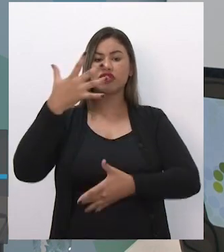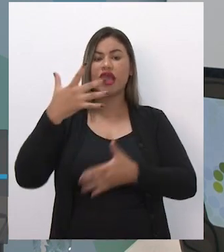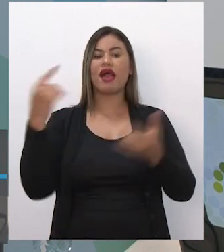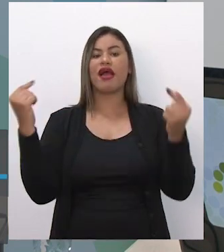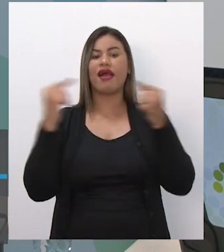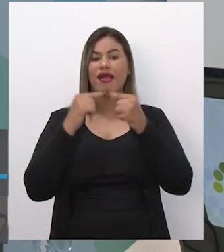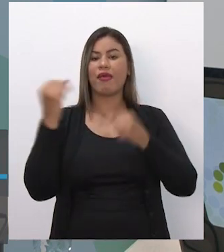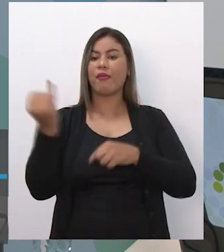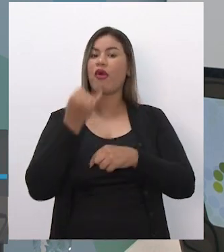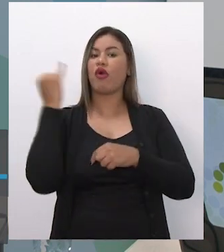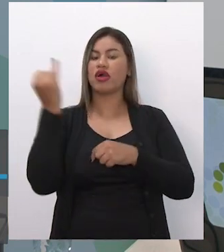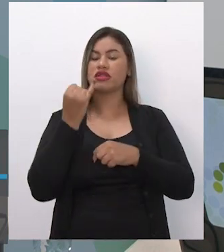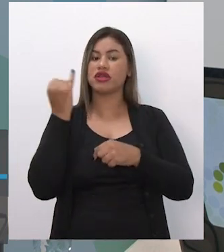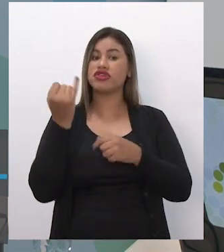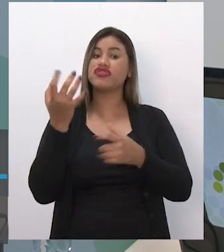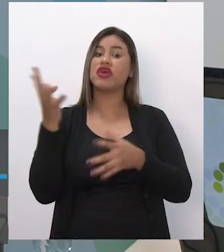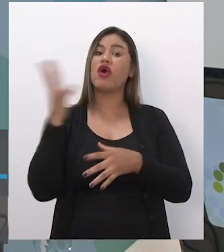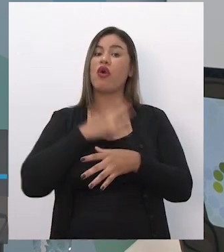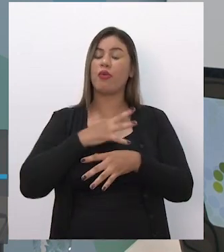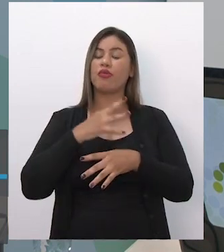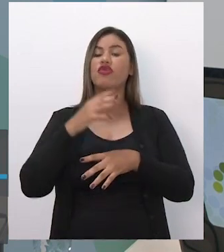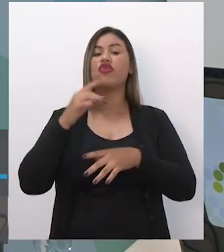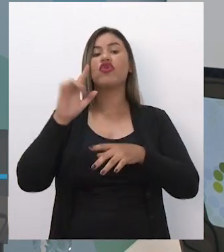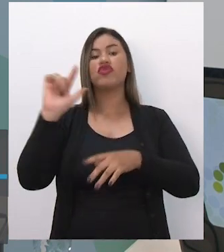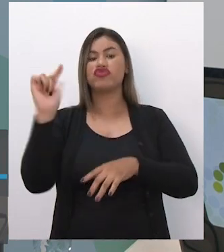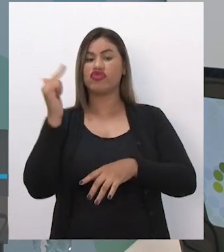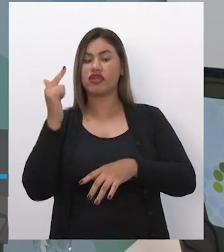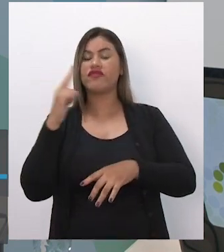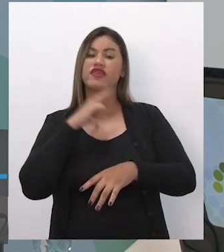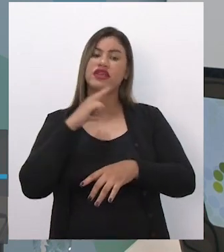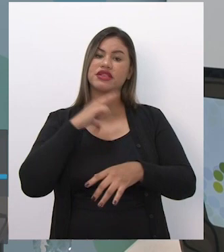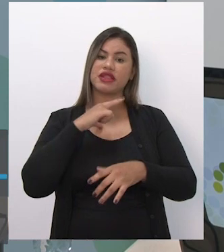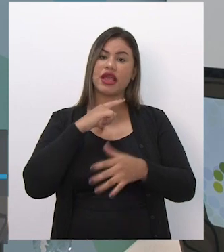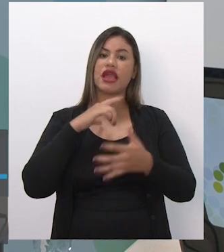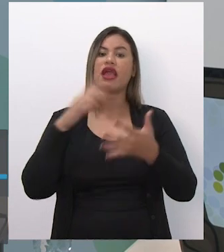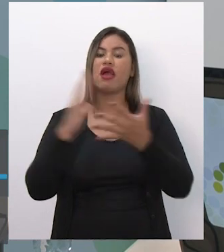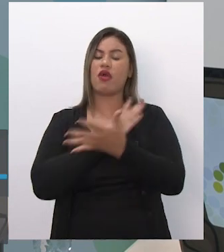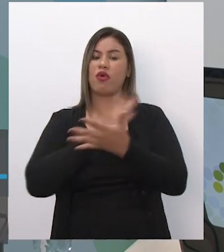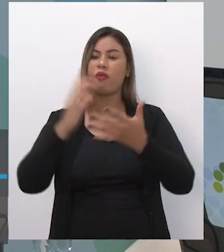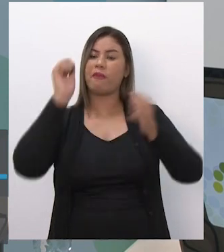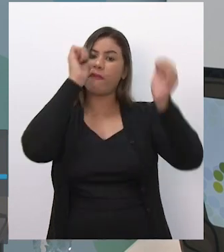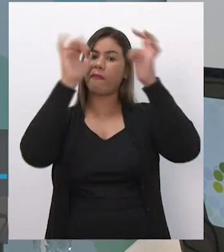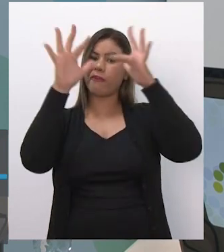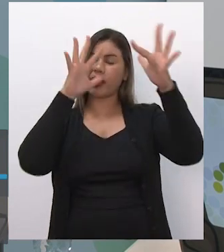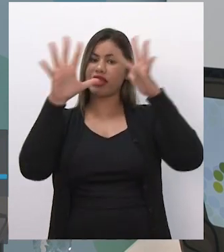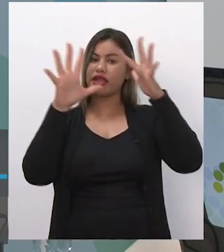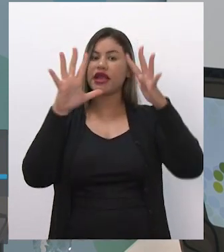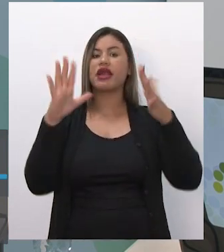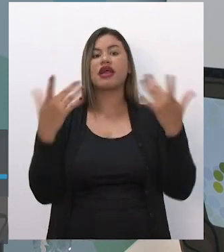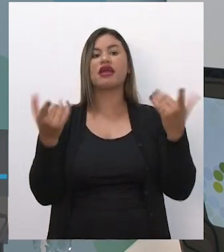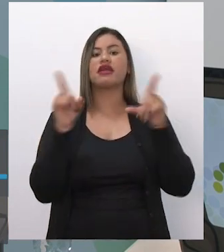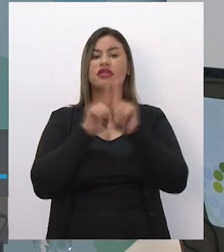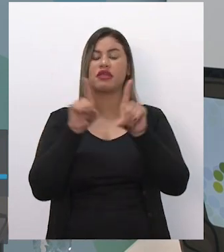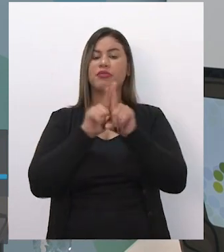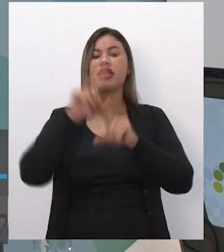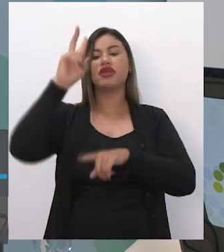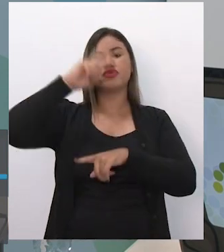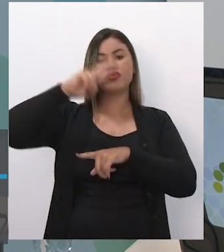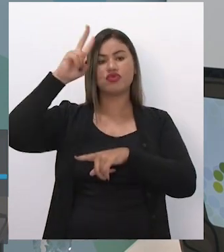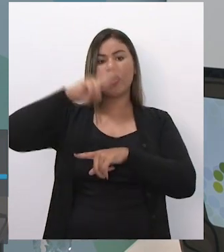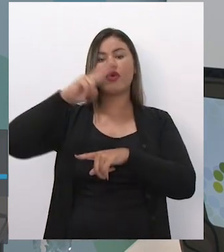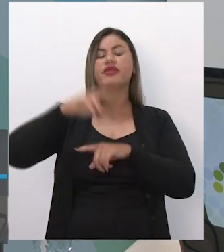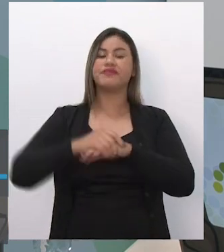pertinentes, sim. Claro que na geografia nós temos algumas categorias para ser pensada e também em história também,